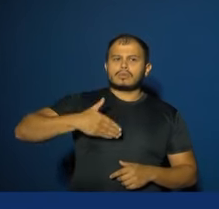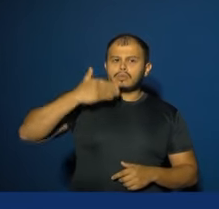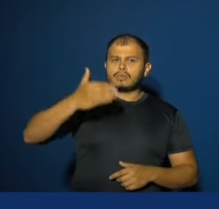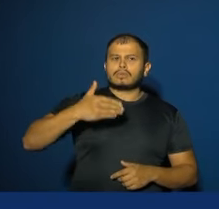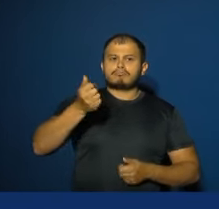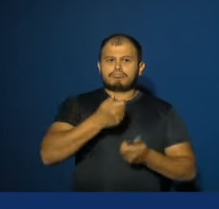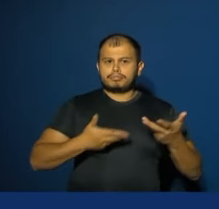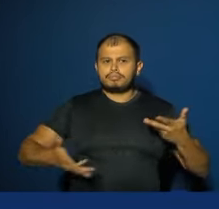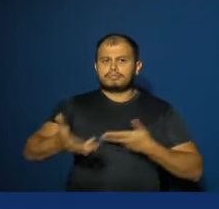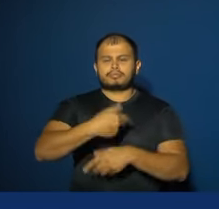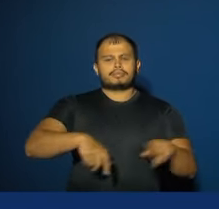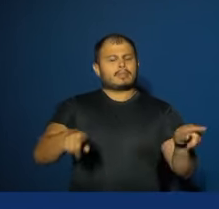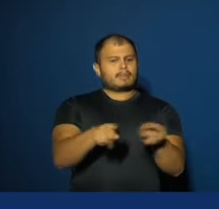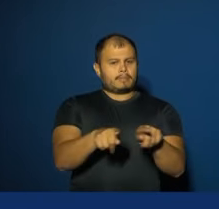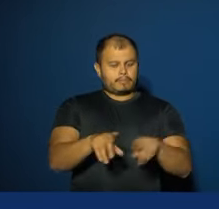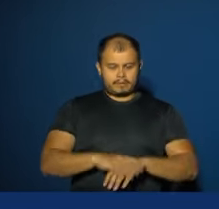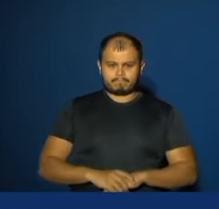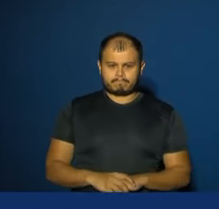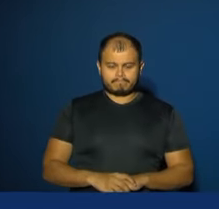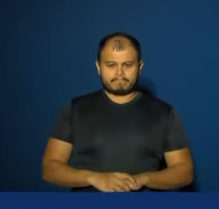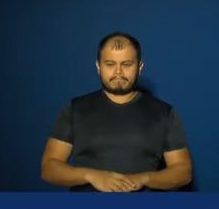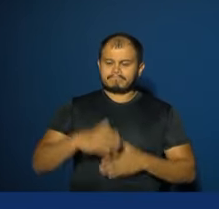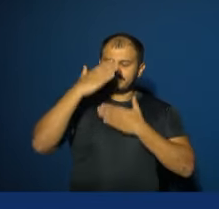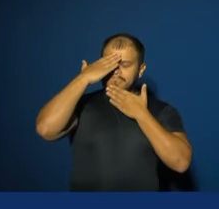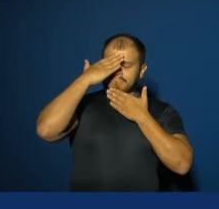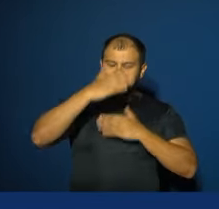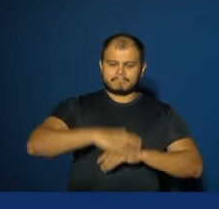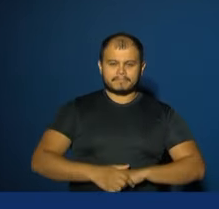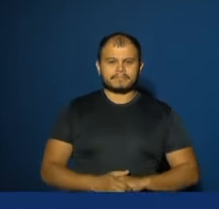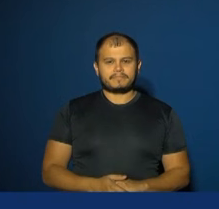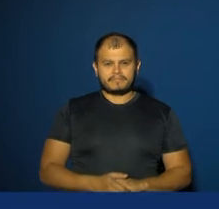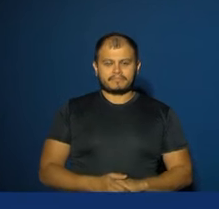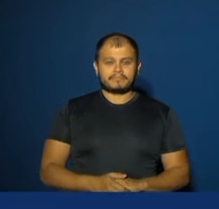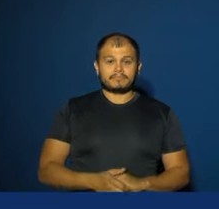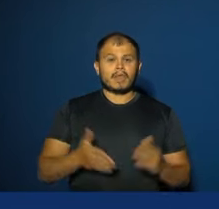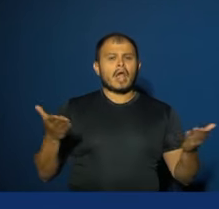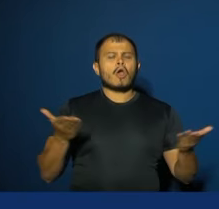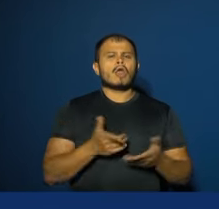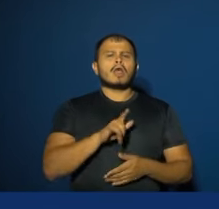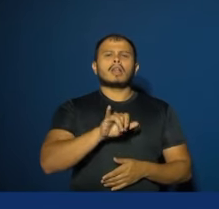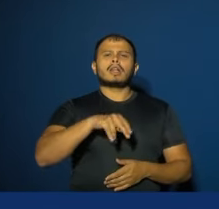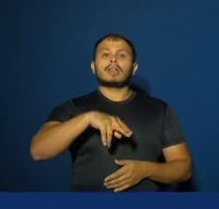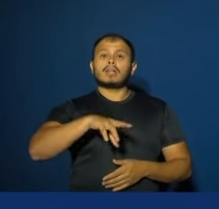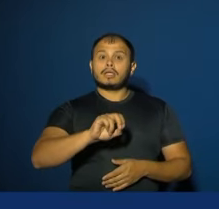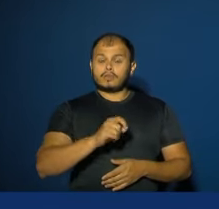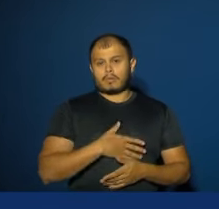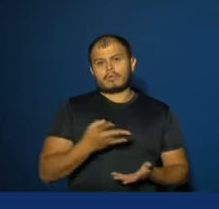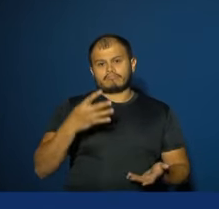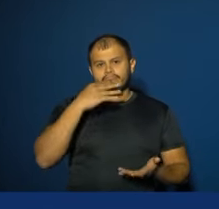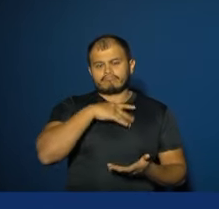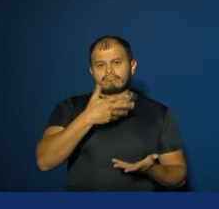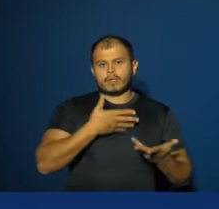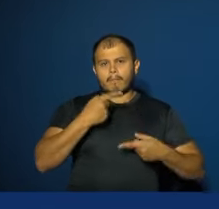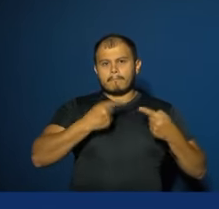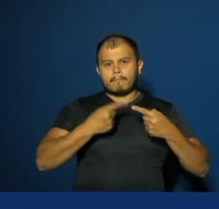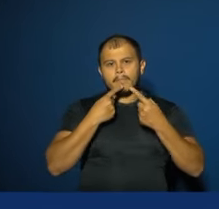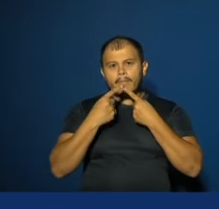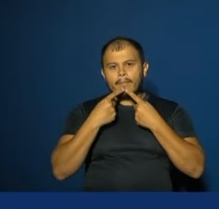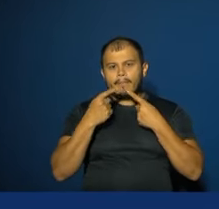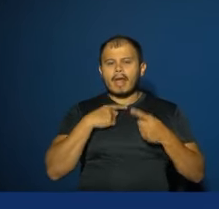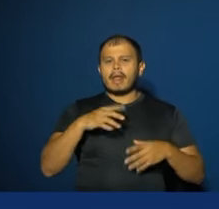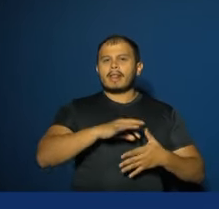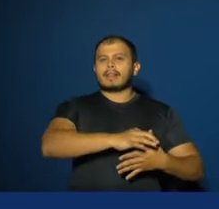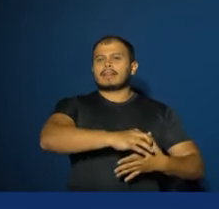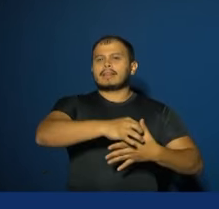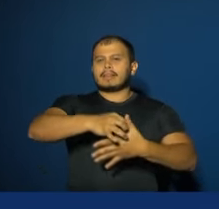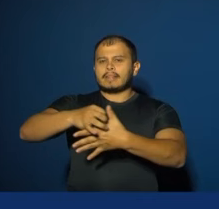à Equatorial. Muito obrigado, Augusto. E, Lino, obviamente, falamos agora com os líderes